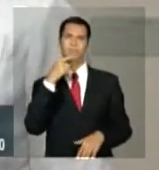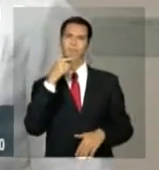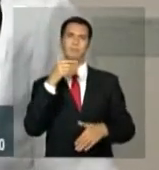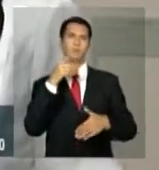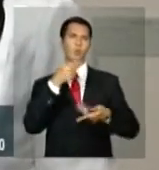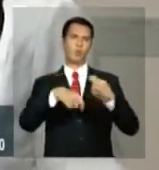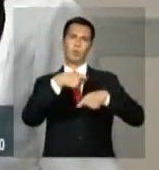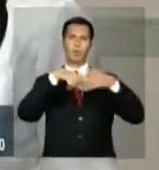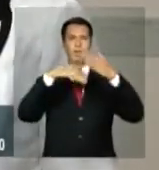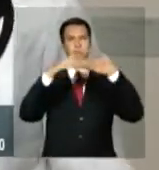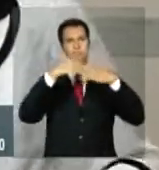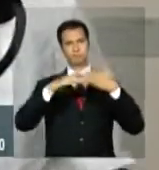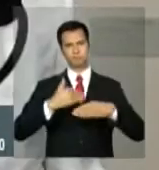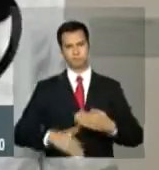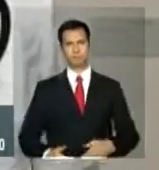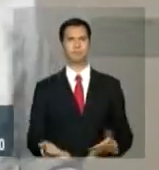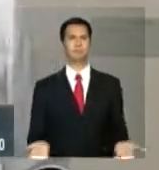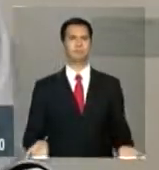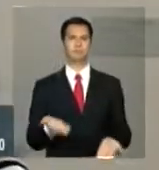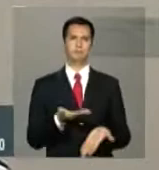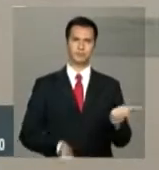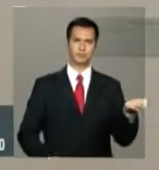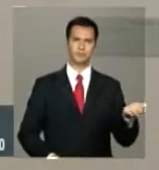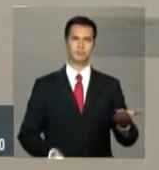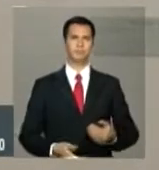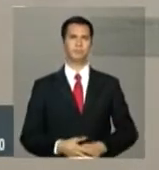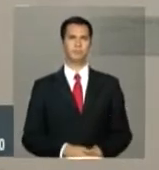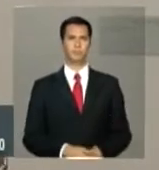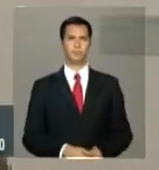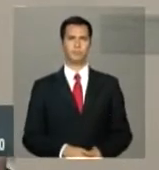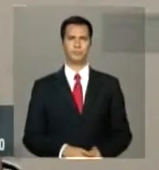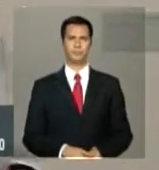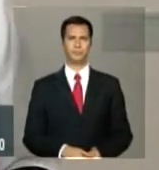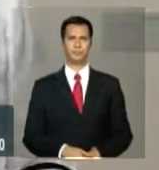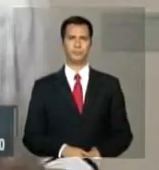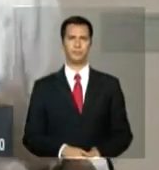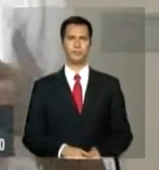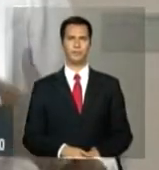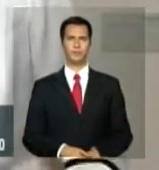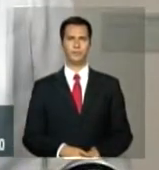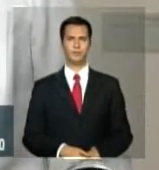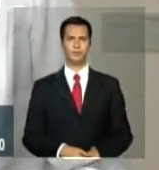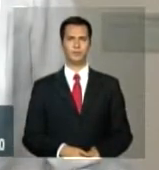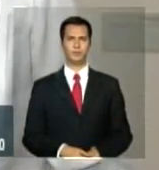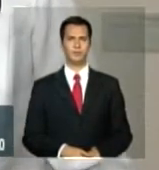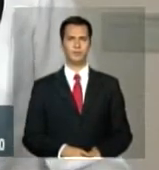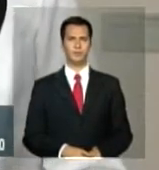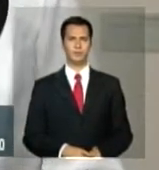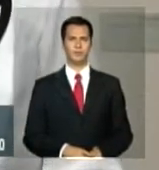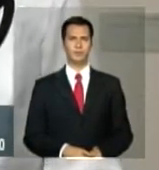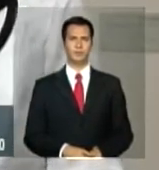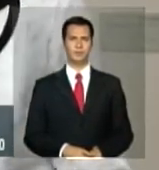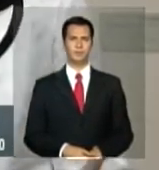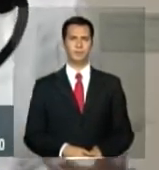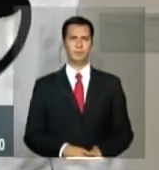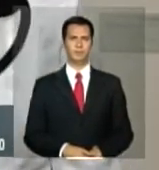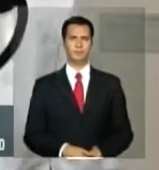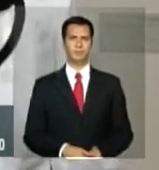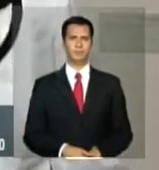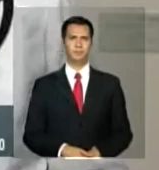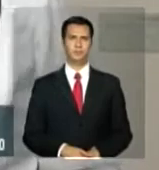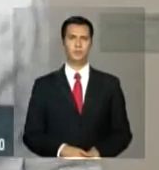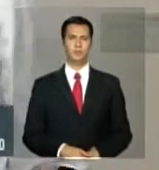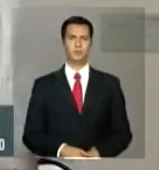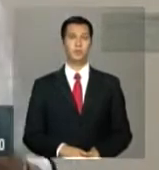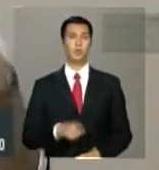e privada simultaneamente, você tem um quadro recessivo grave. E o que